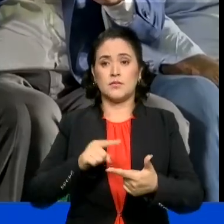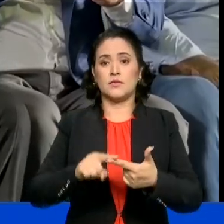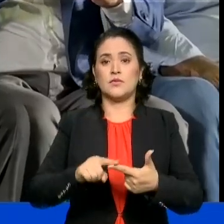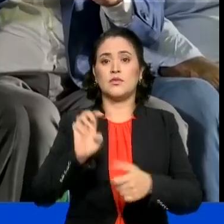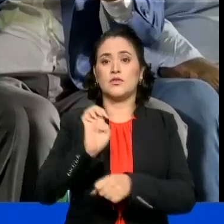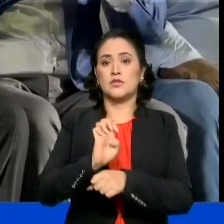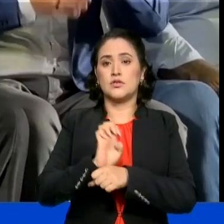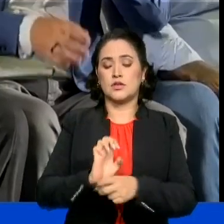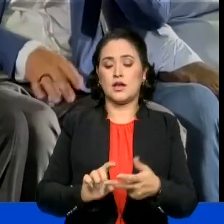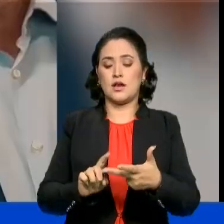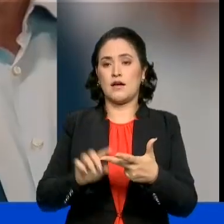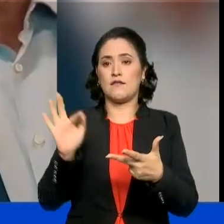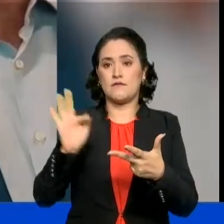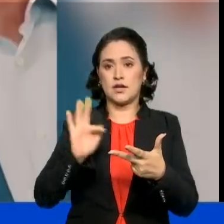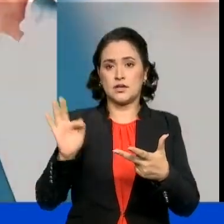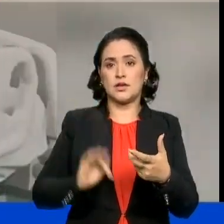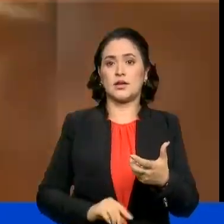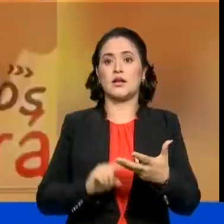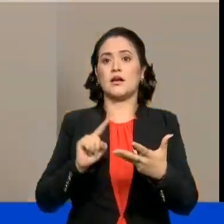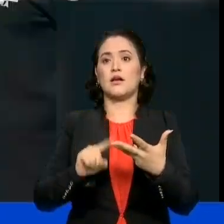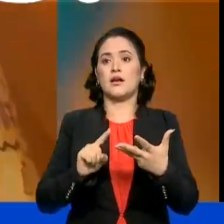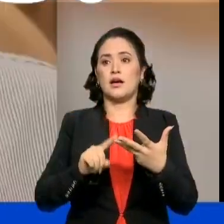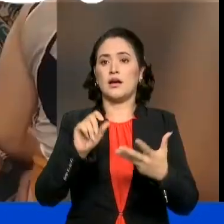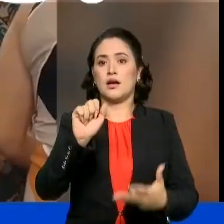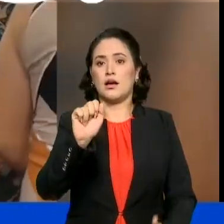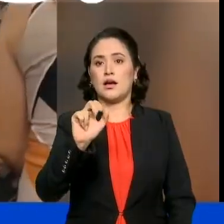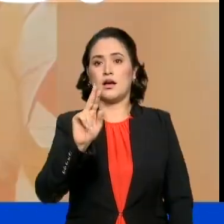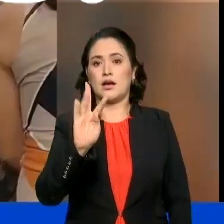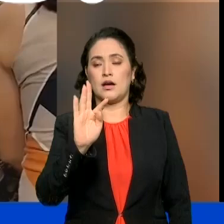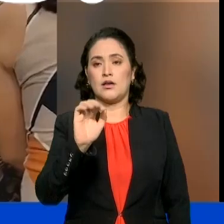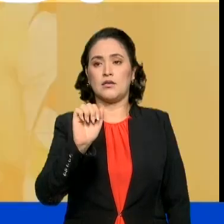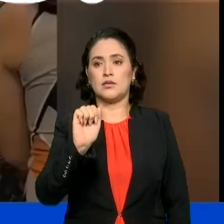e autárquica. Parabéns!